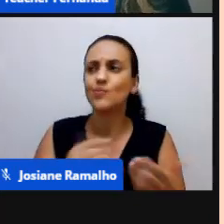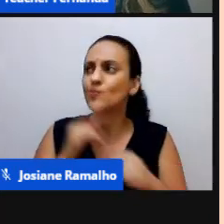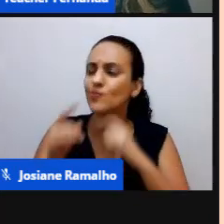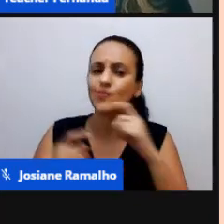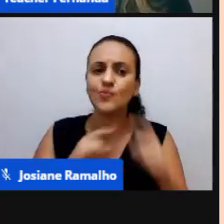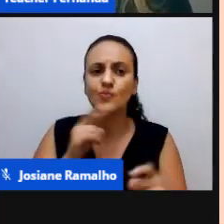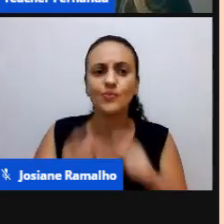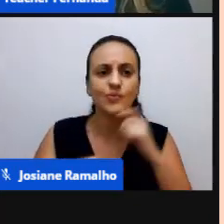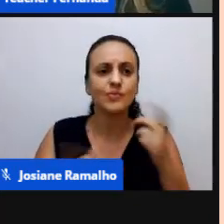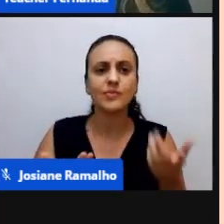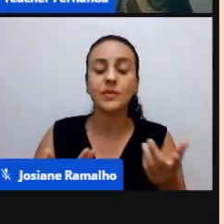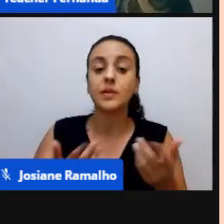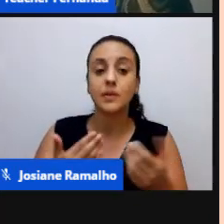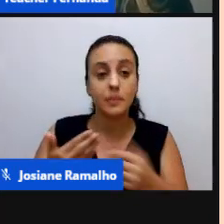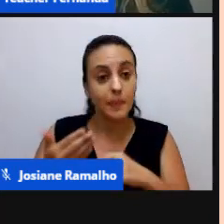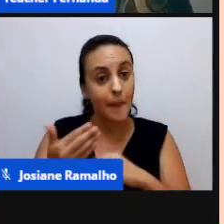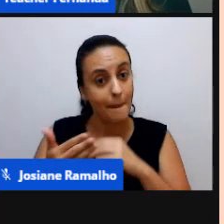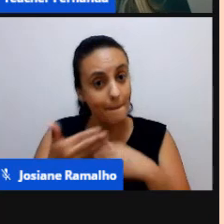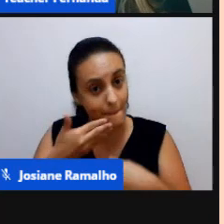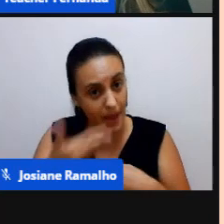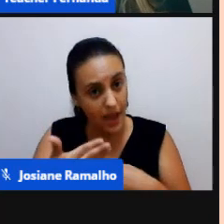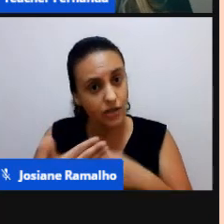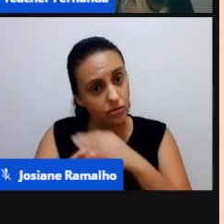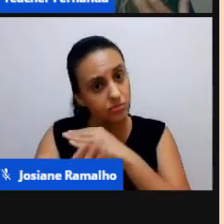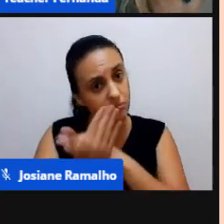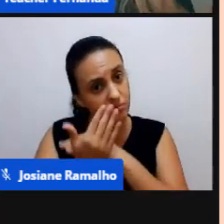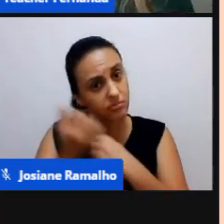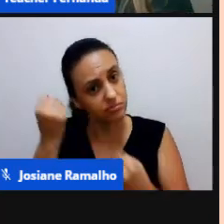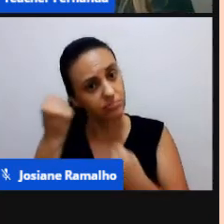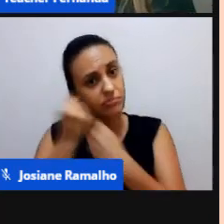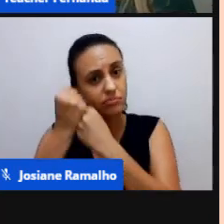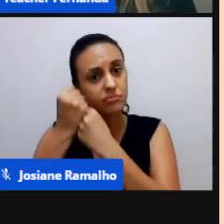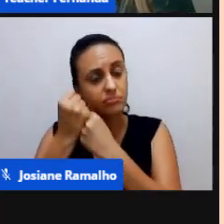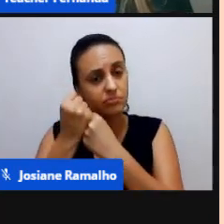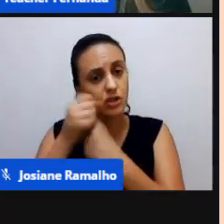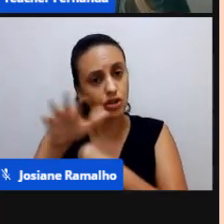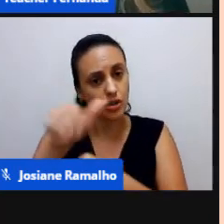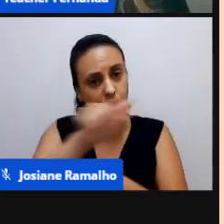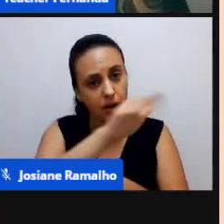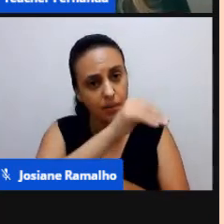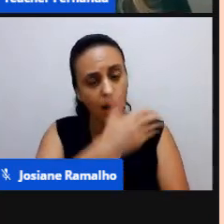colaboração com seus colegas, com pessoas que estão interessadas em